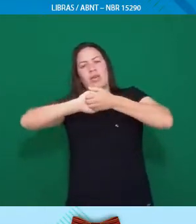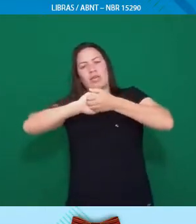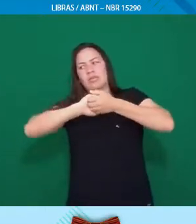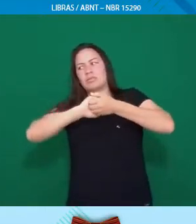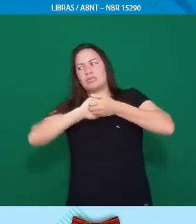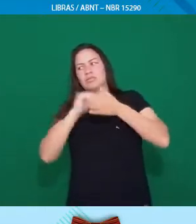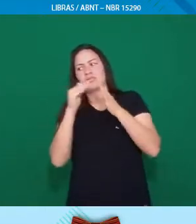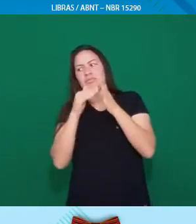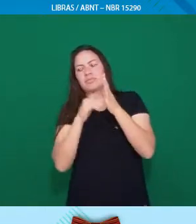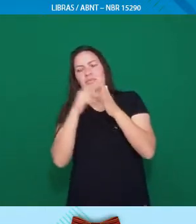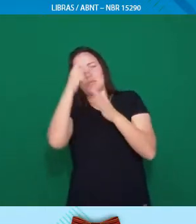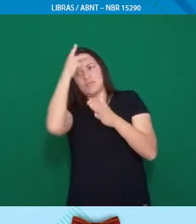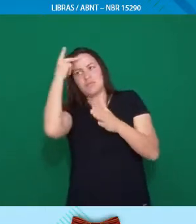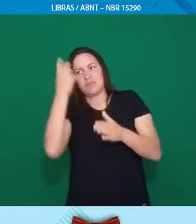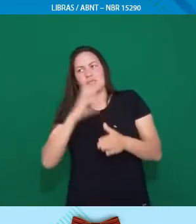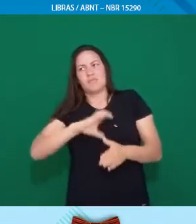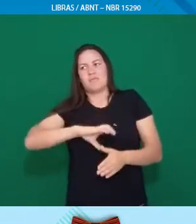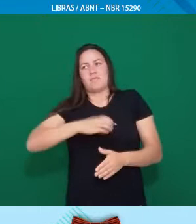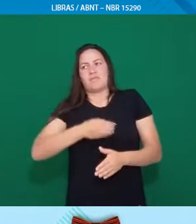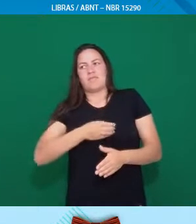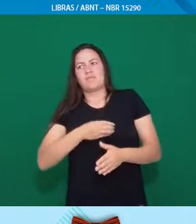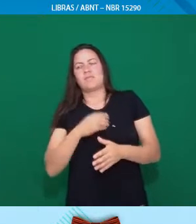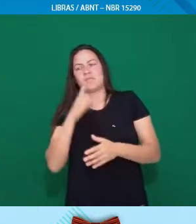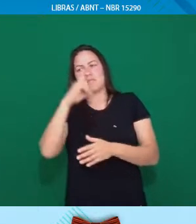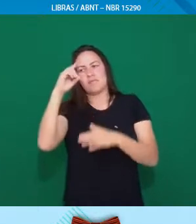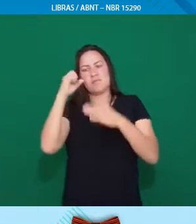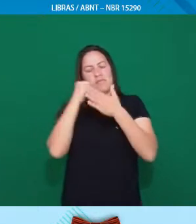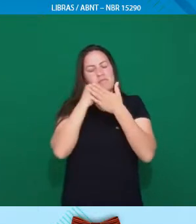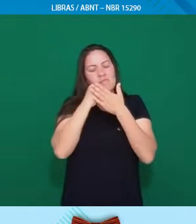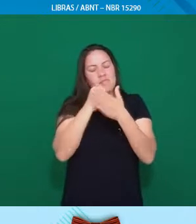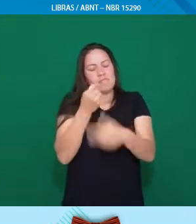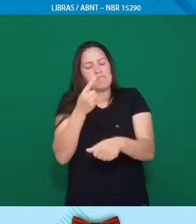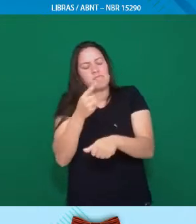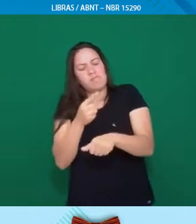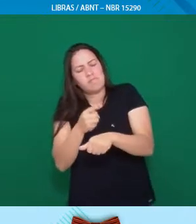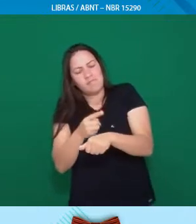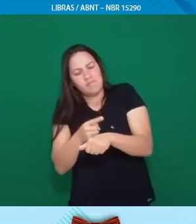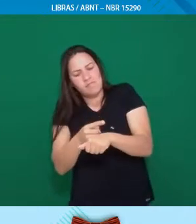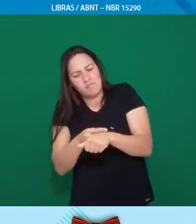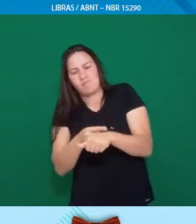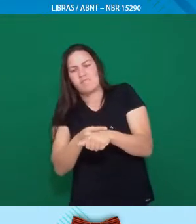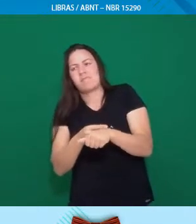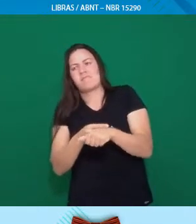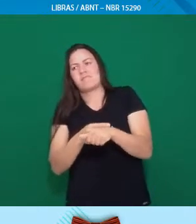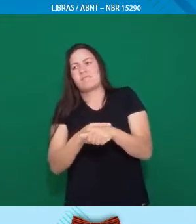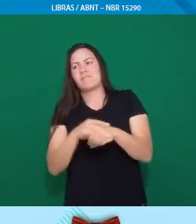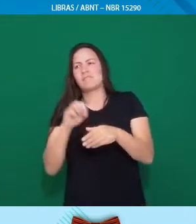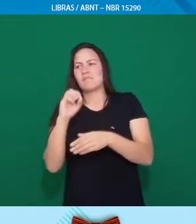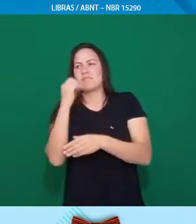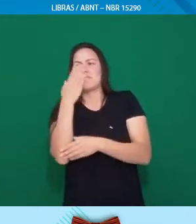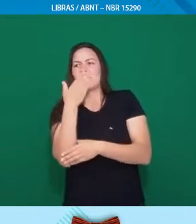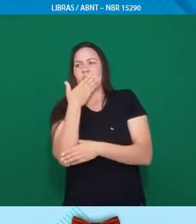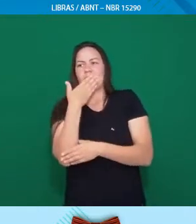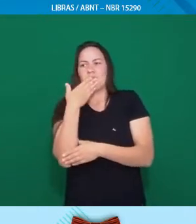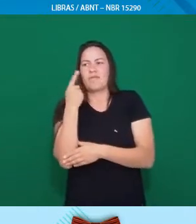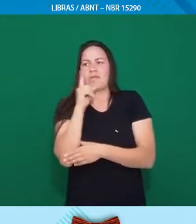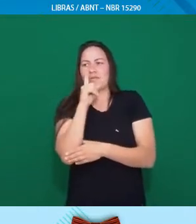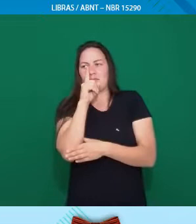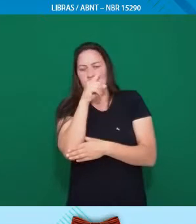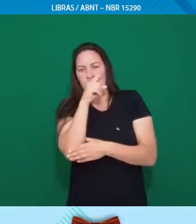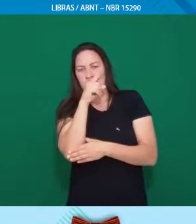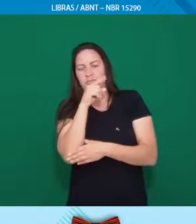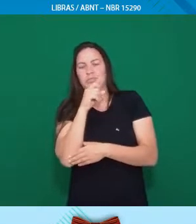ato heróico que fez com certeza foi Deus que ele colocou lá naquela naquela hora é que o pior